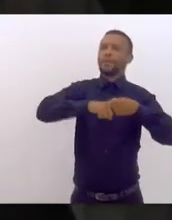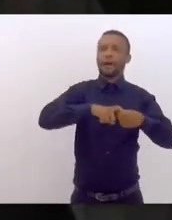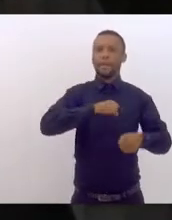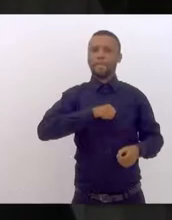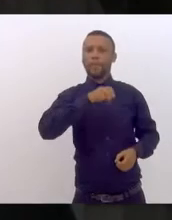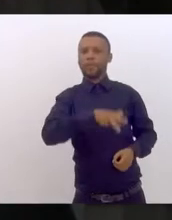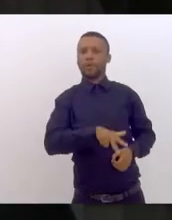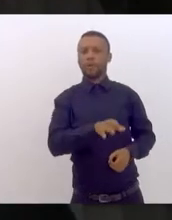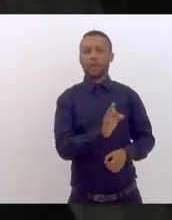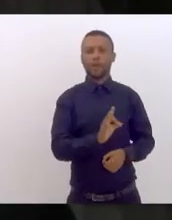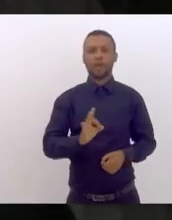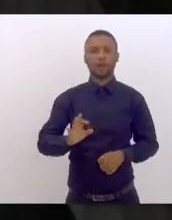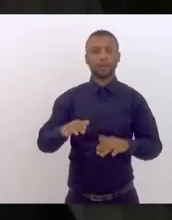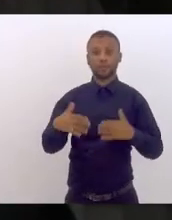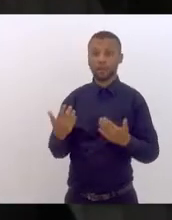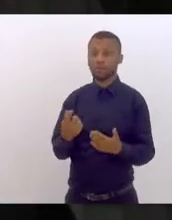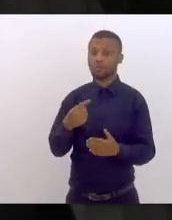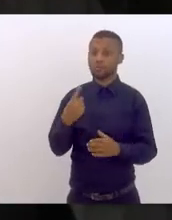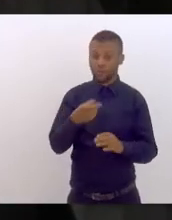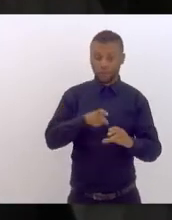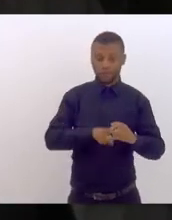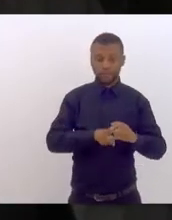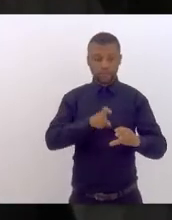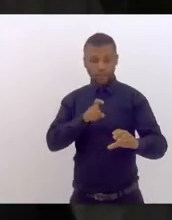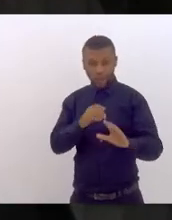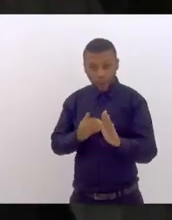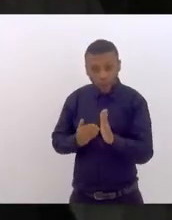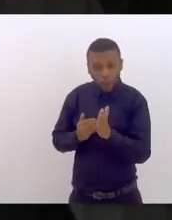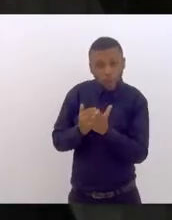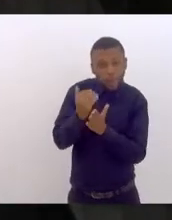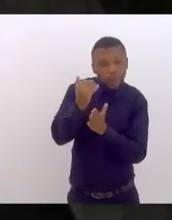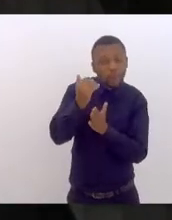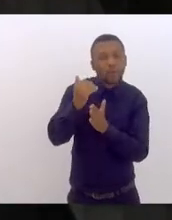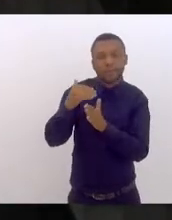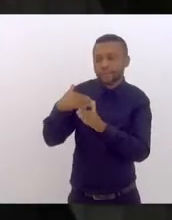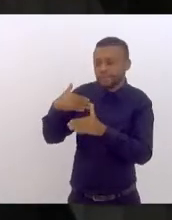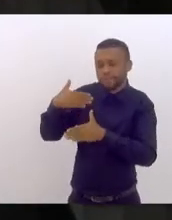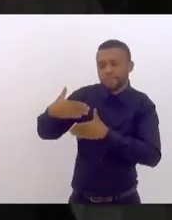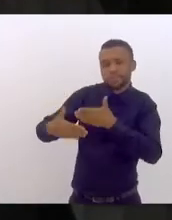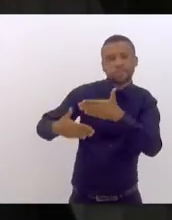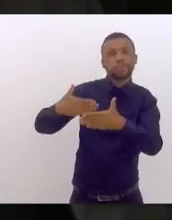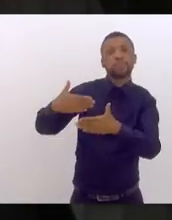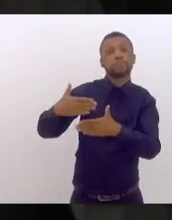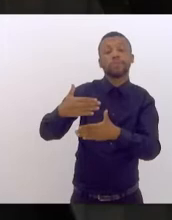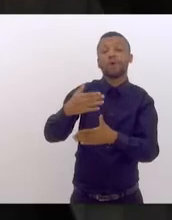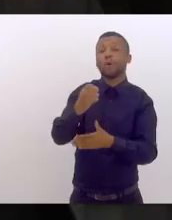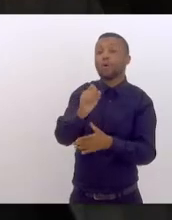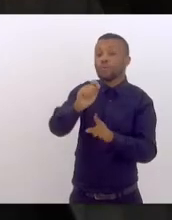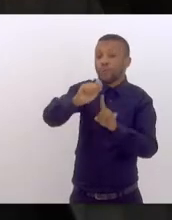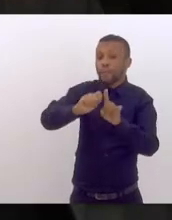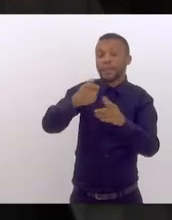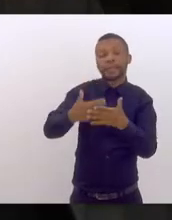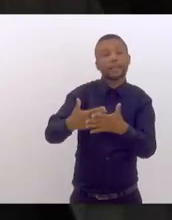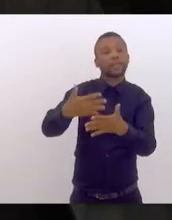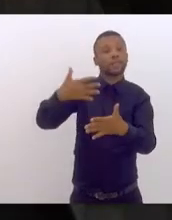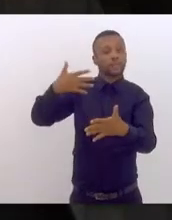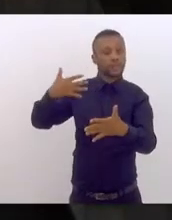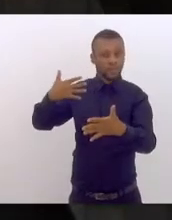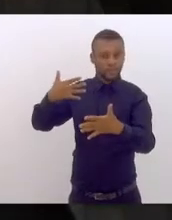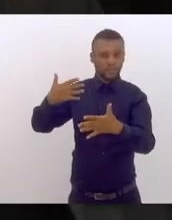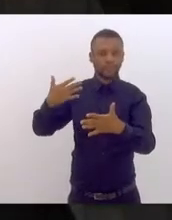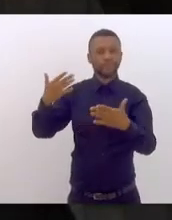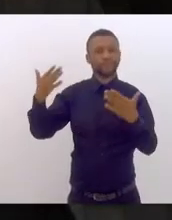Independência começou começou a ser gestada 8 meses antes